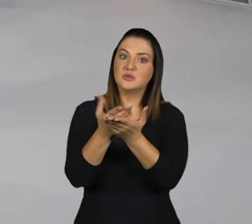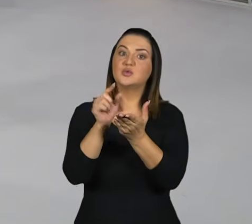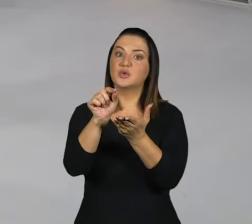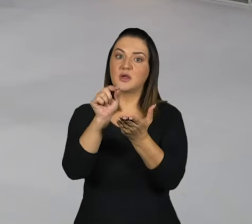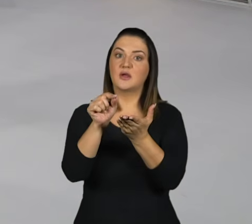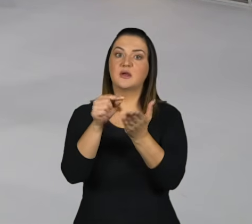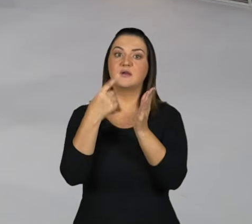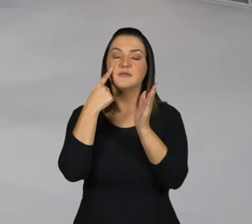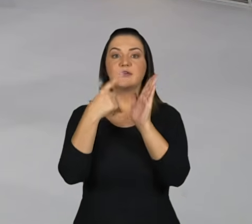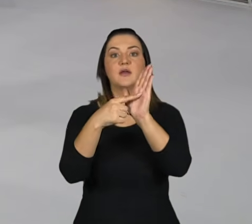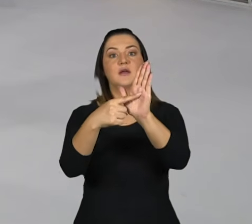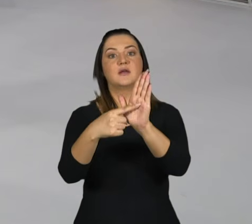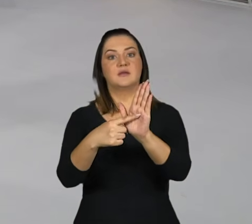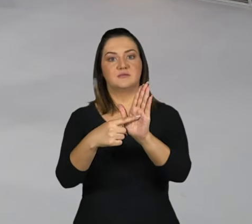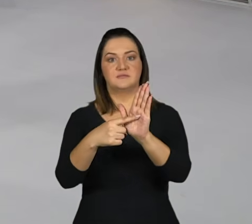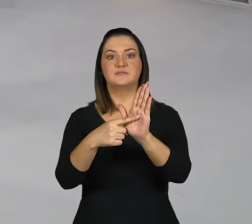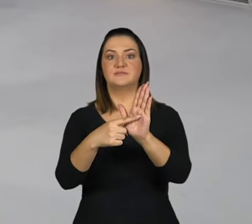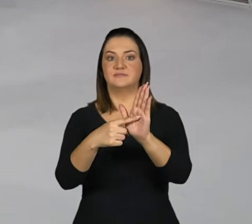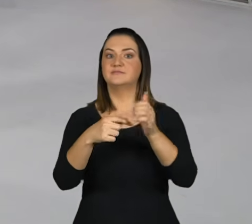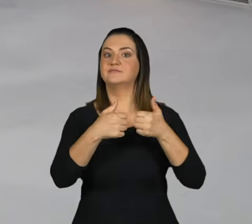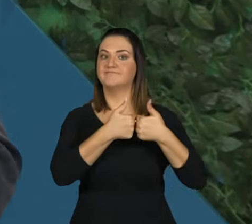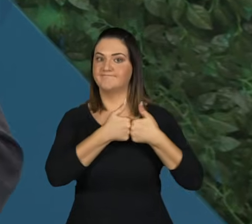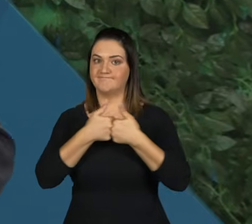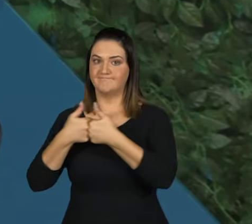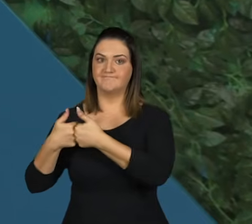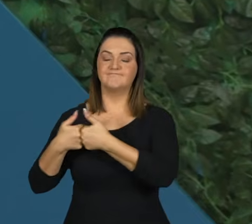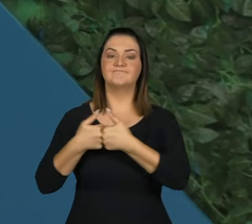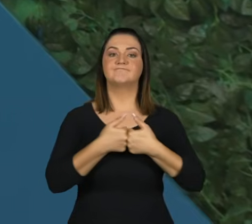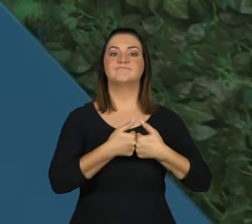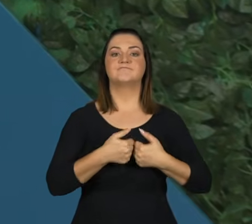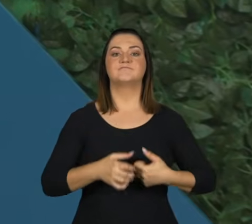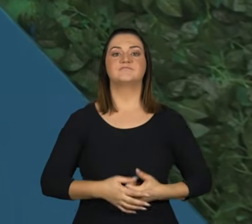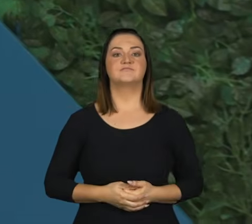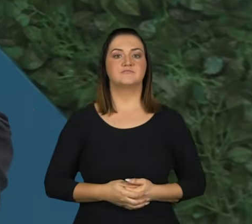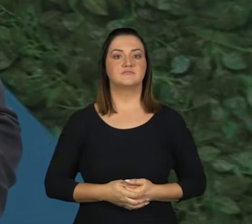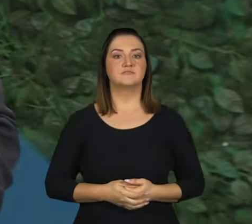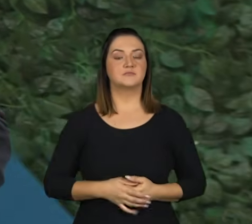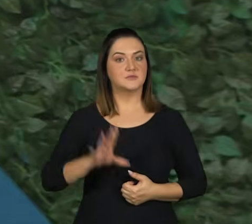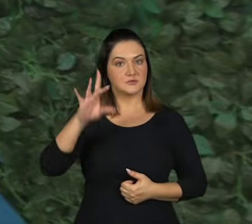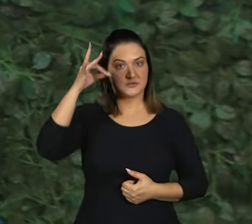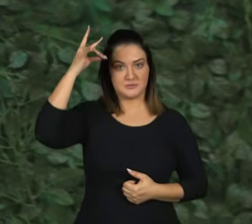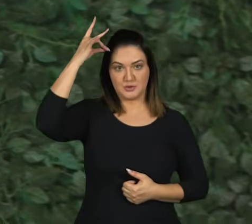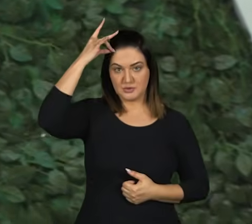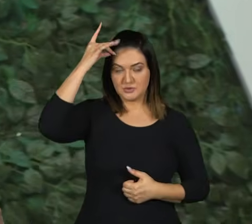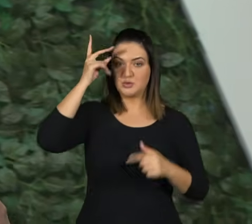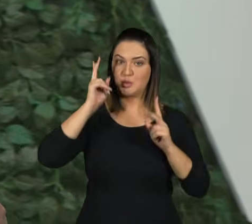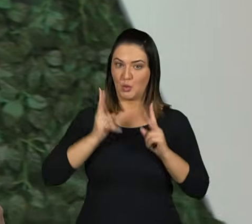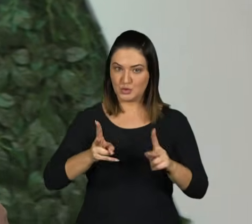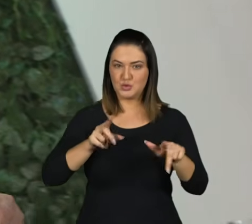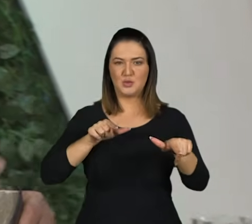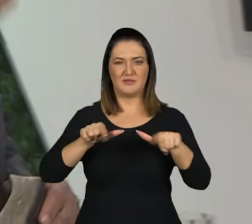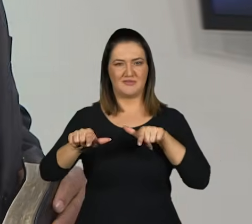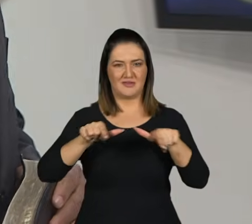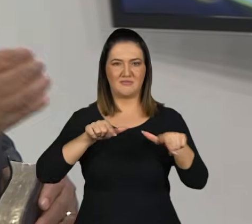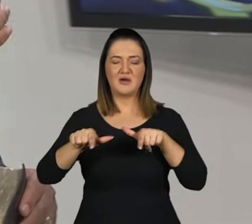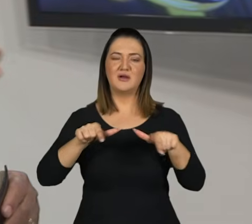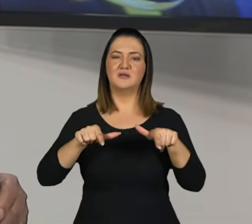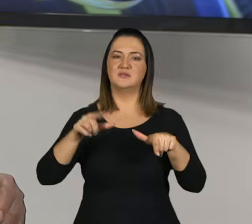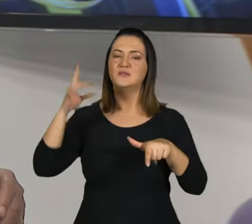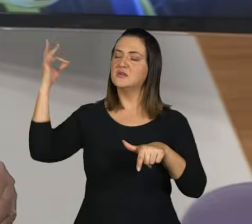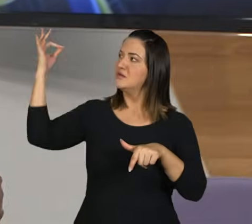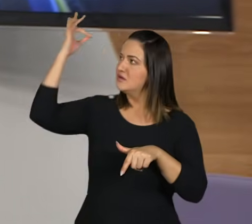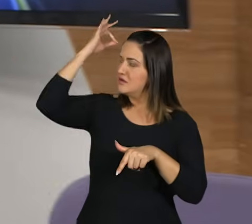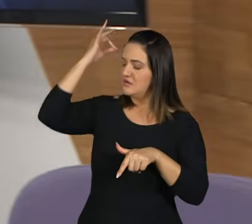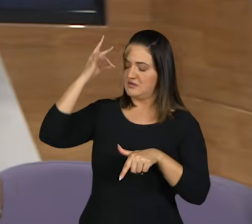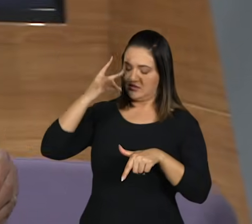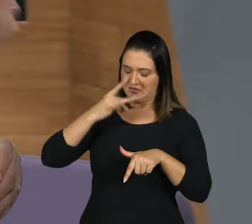Grande Conflito, ok? O Espírito Santo, ele continua o seu trabalho. Ele convence as